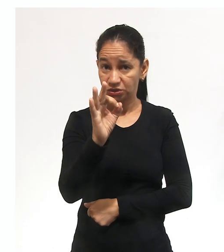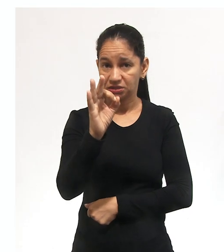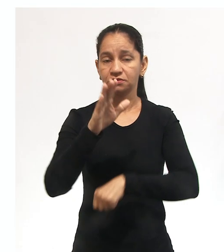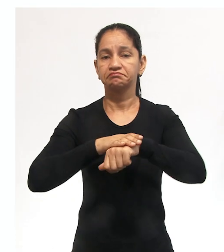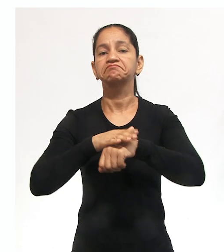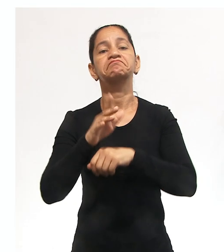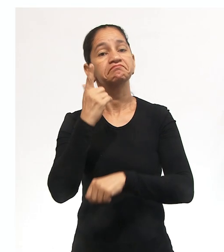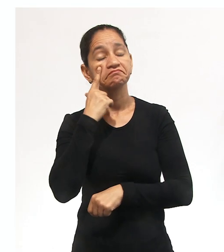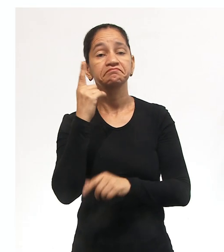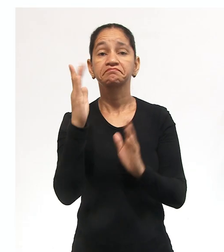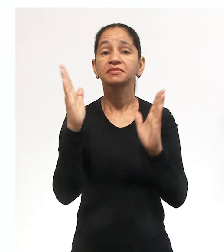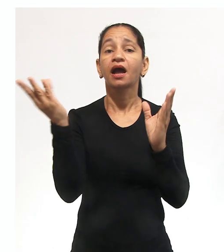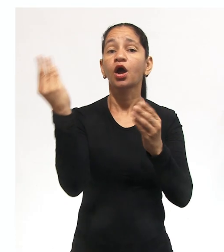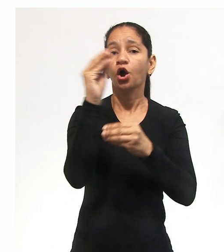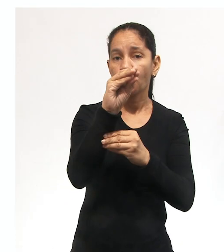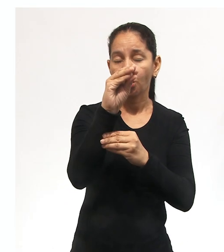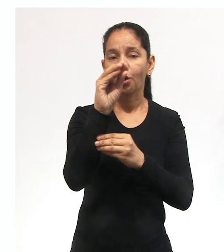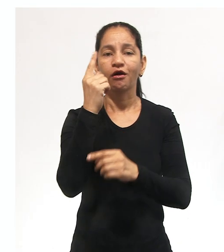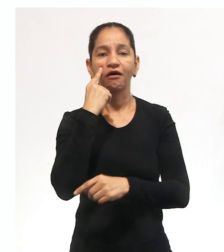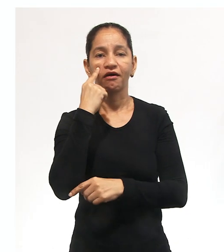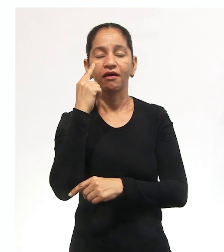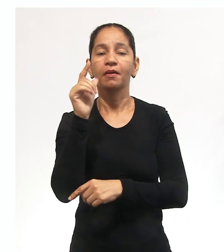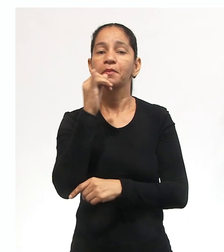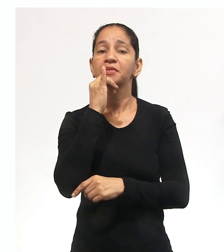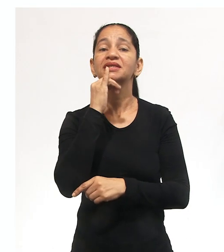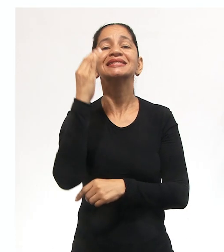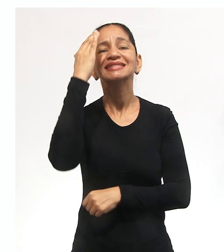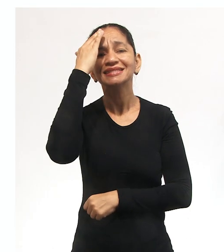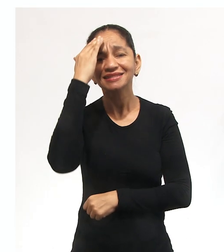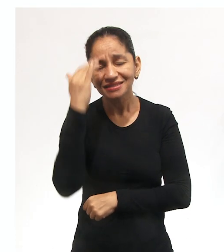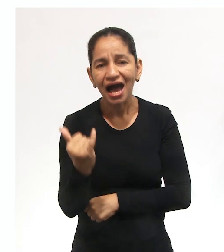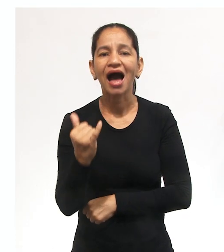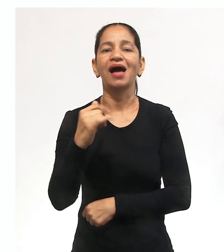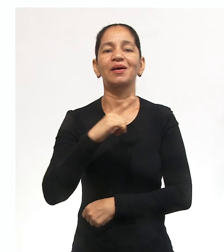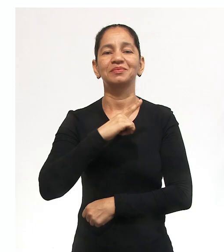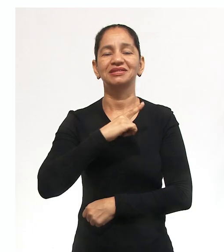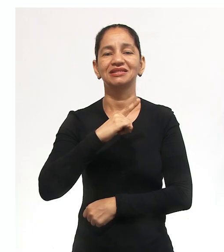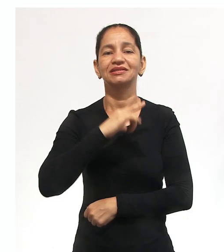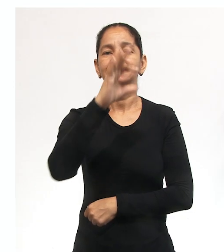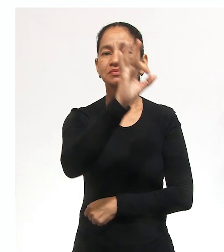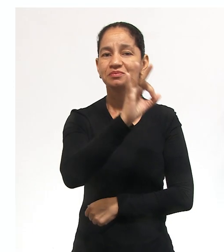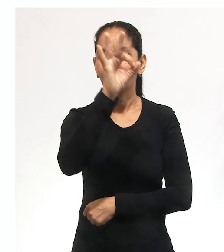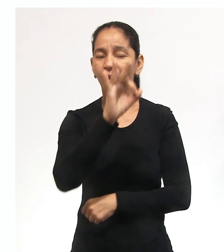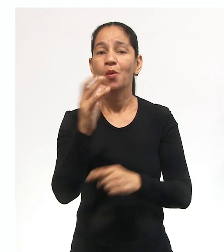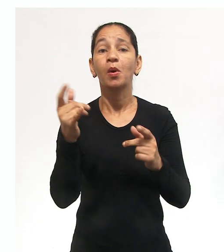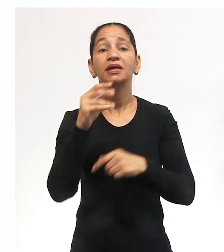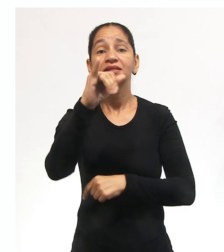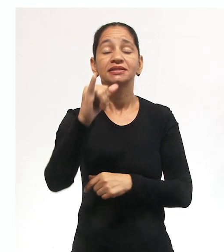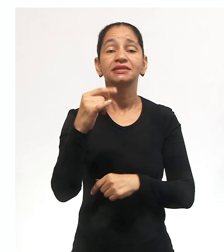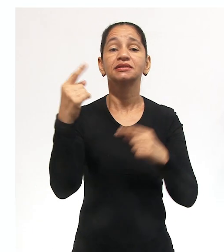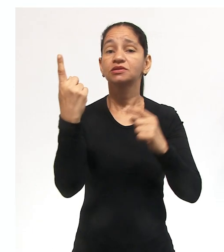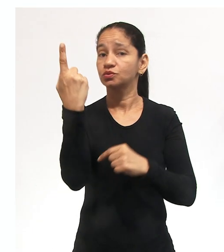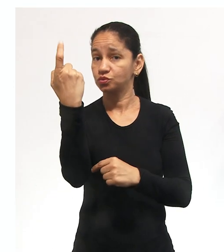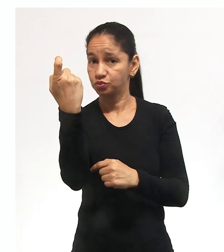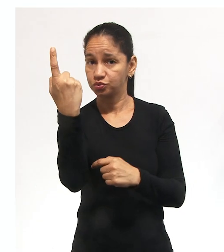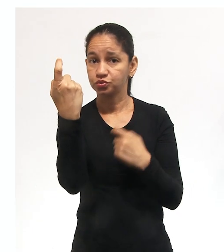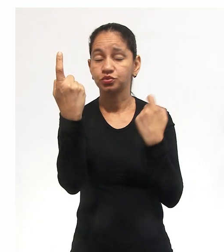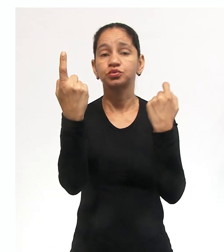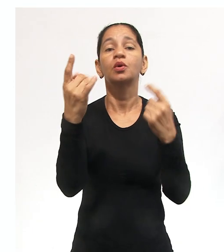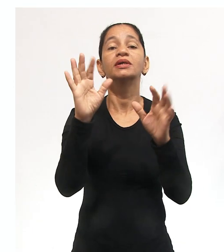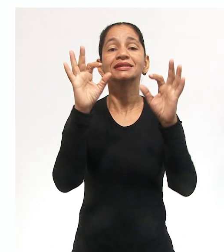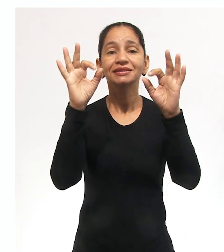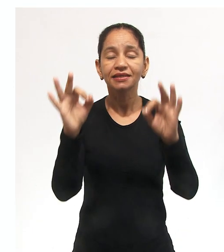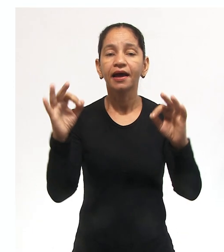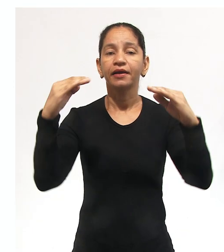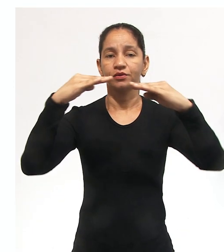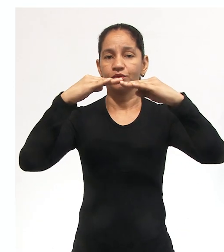vai fazer. A gente sabe que a proporcionalidade entre taxas é se a gente tiver a taxa 1, a razão